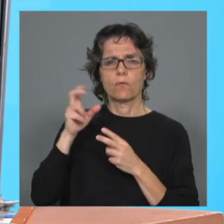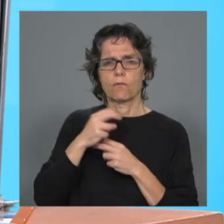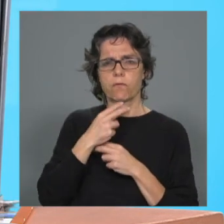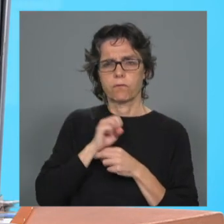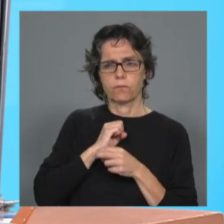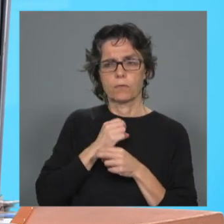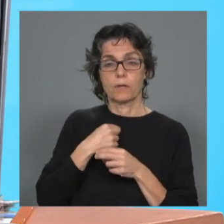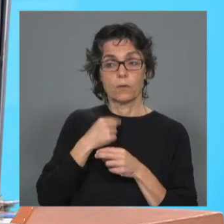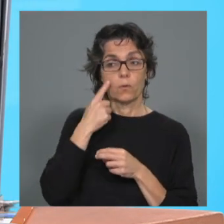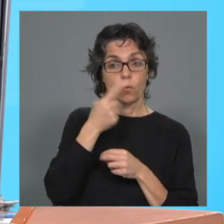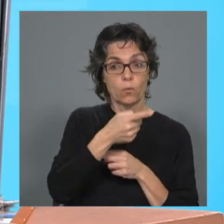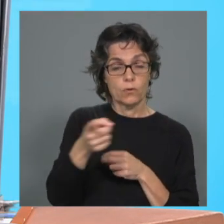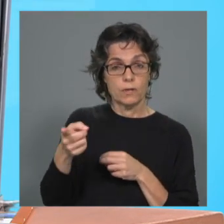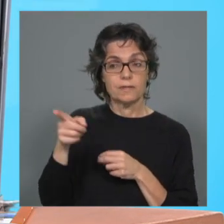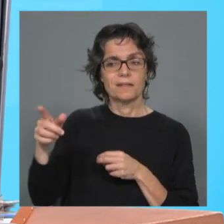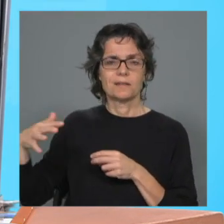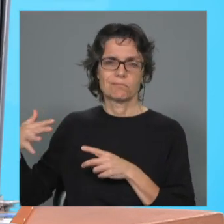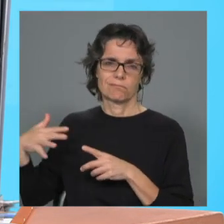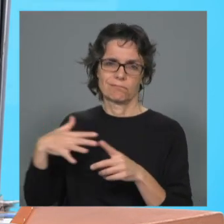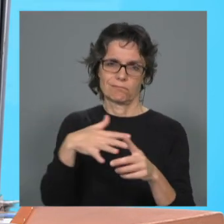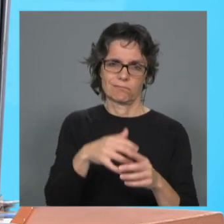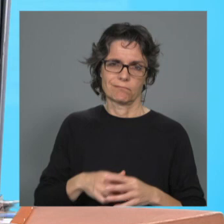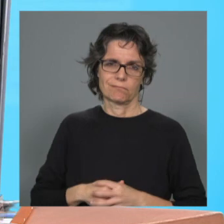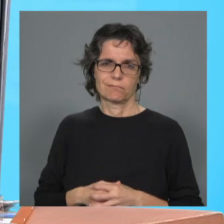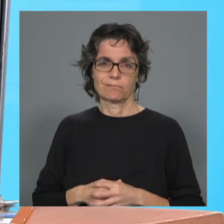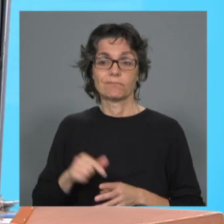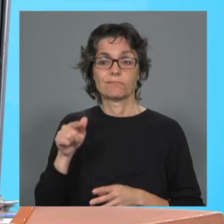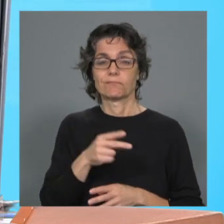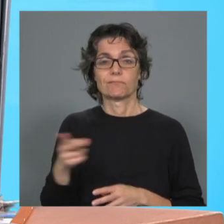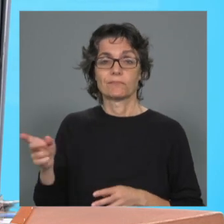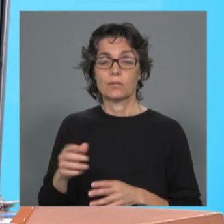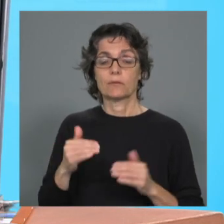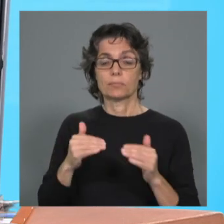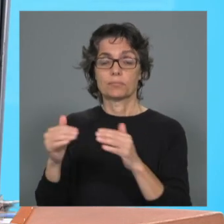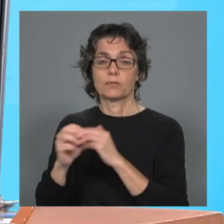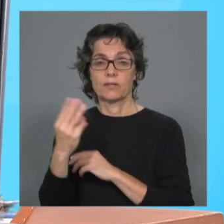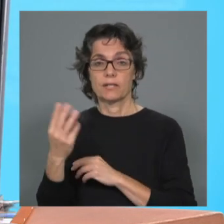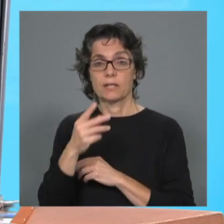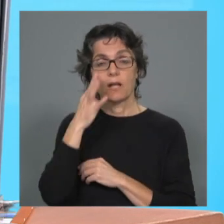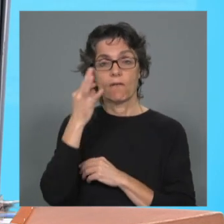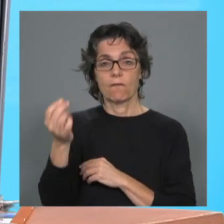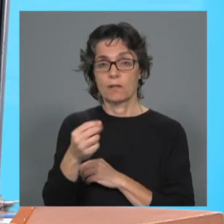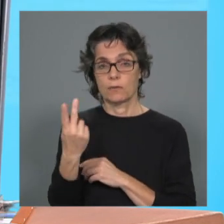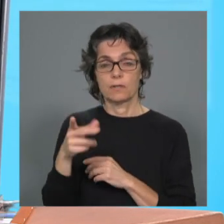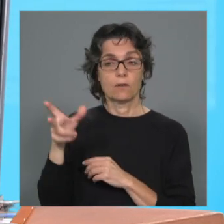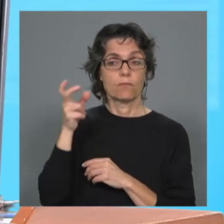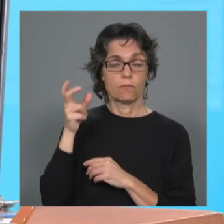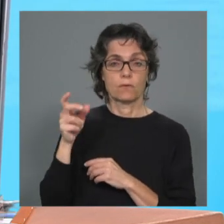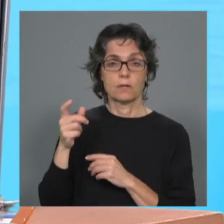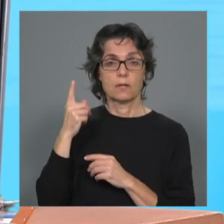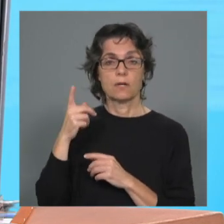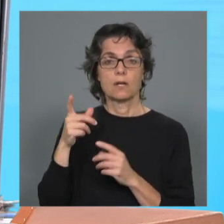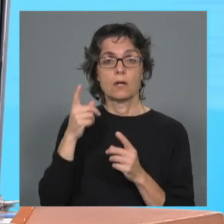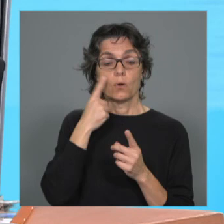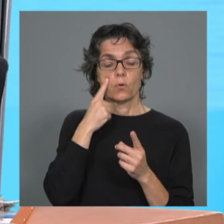Conheço-as e elas seguem-me. Ou seja, 3 etapas, 3 verbos. A escuta, o